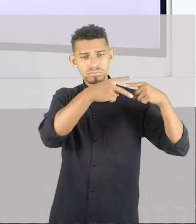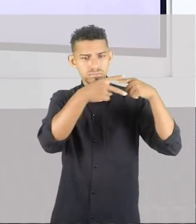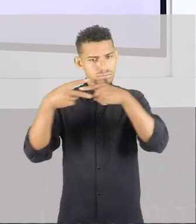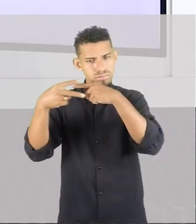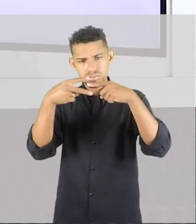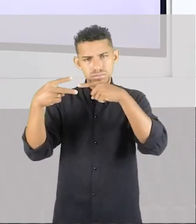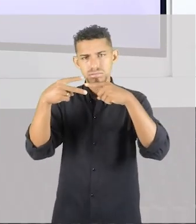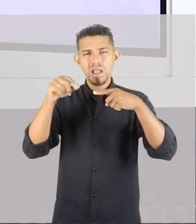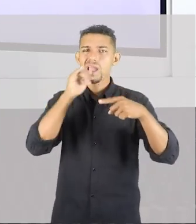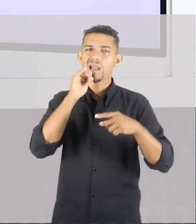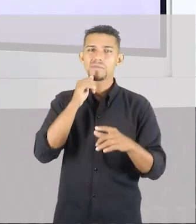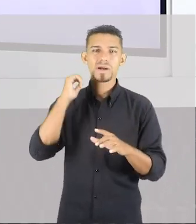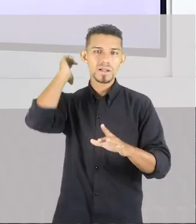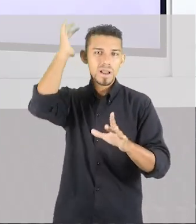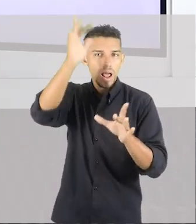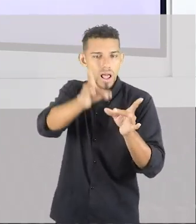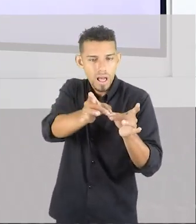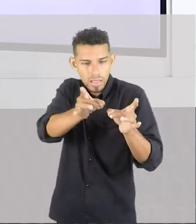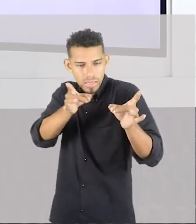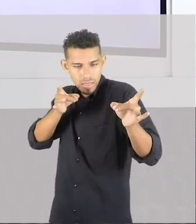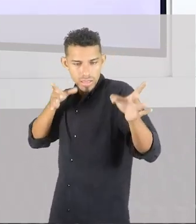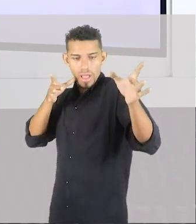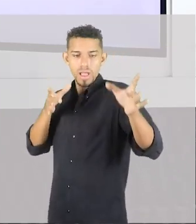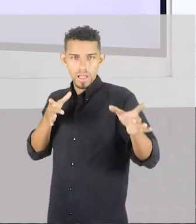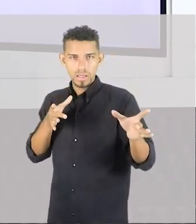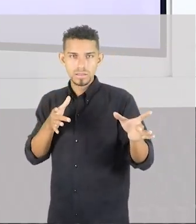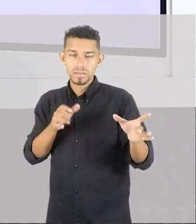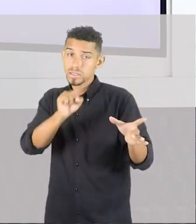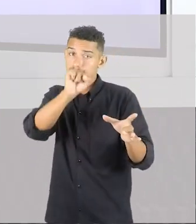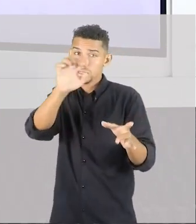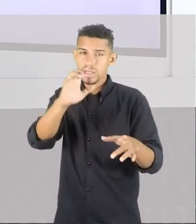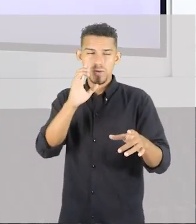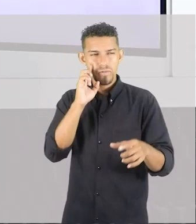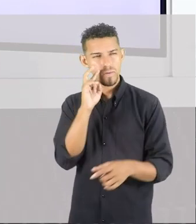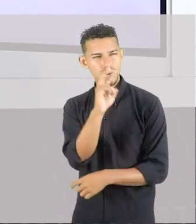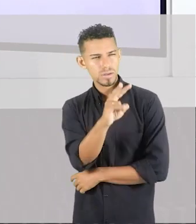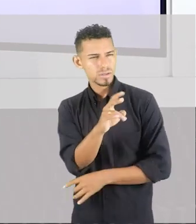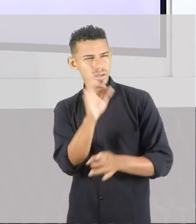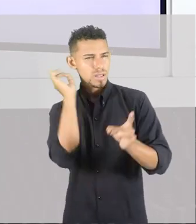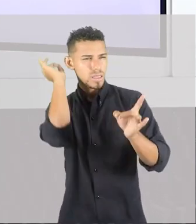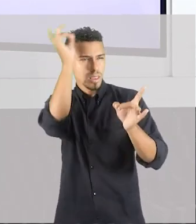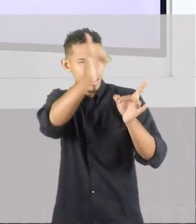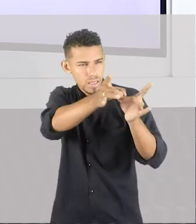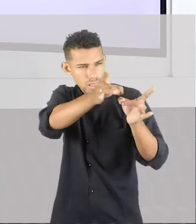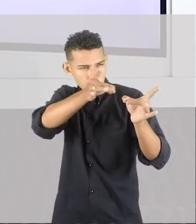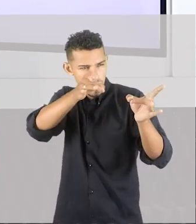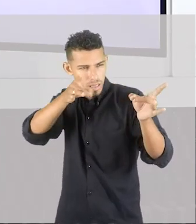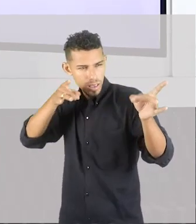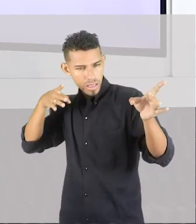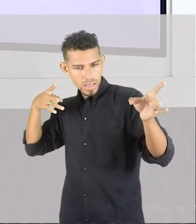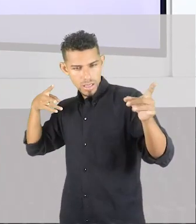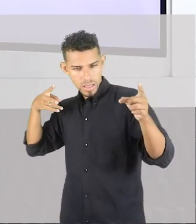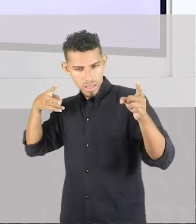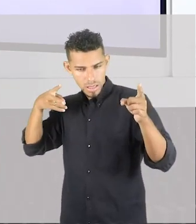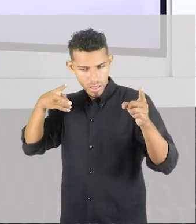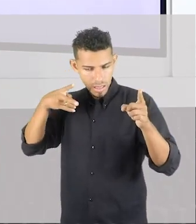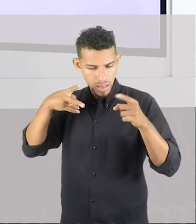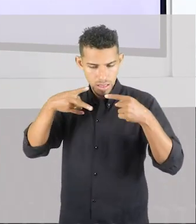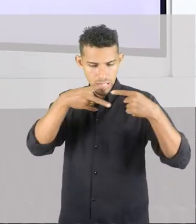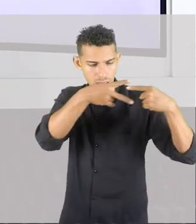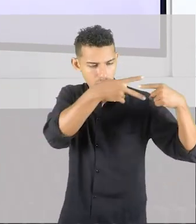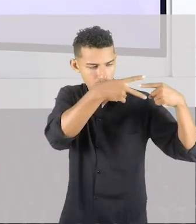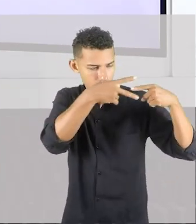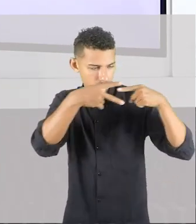são flechas. Se eu estiver olhando uma flecha saindo do